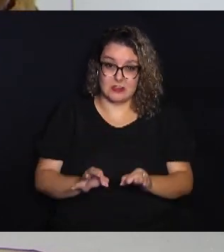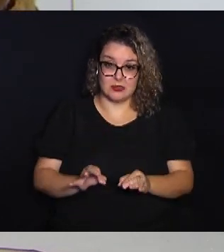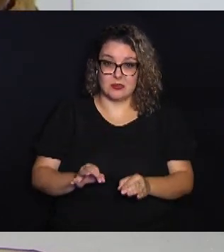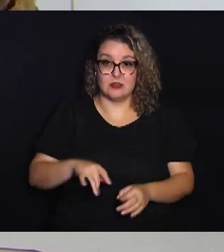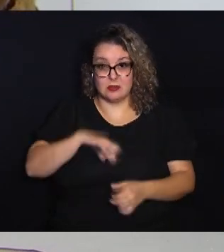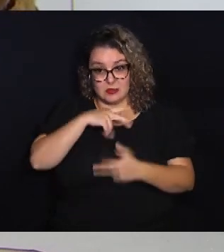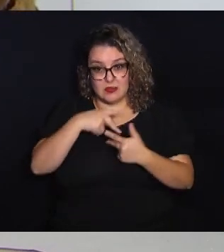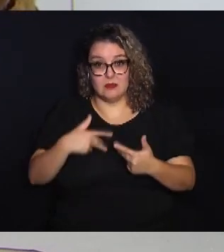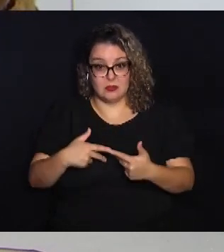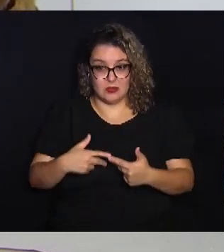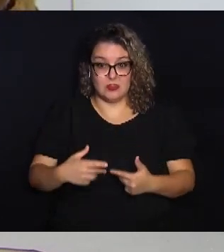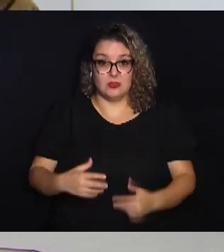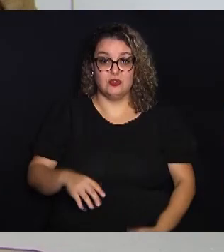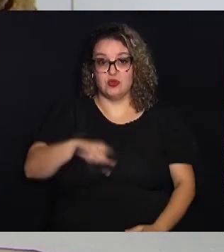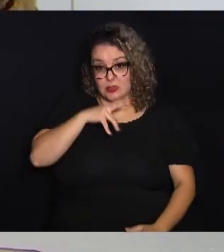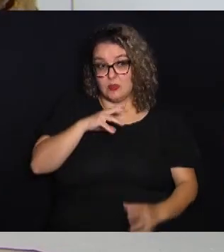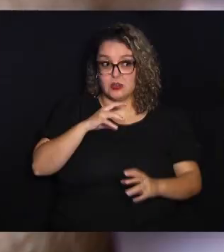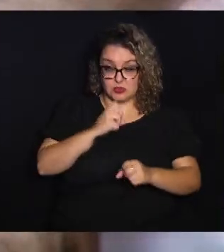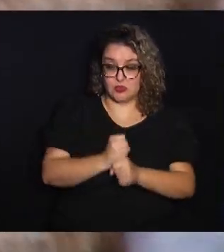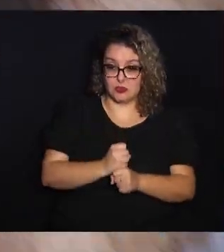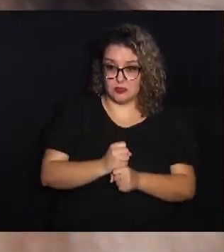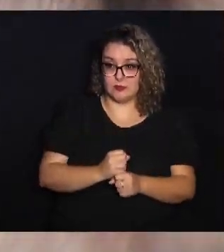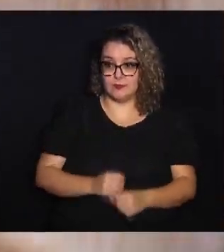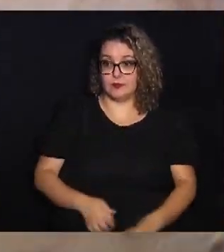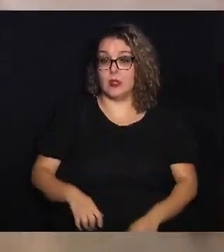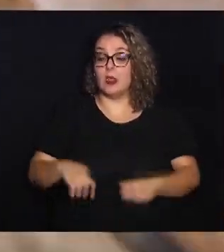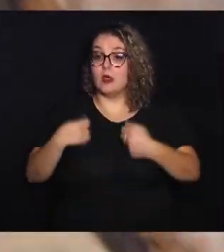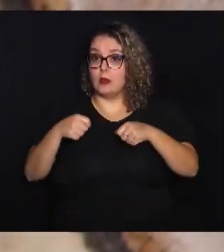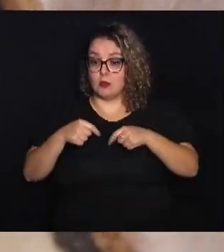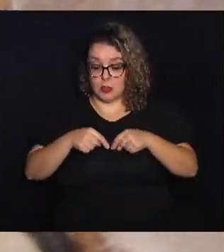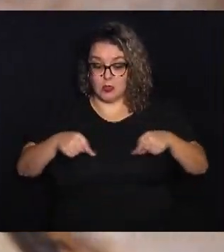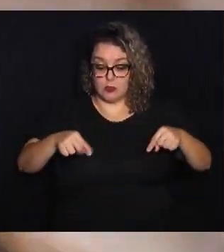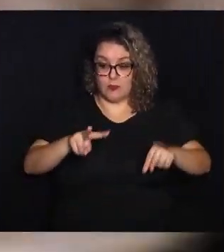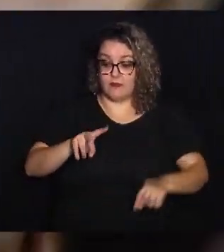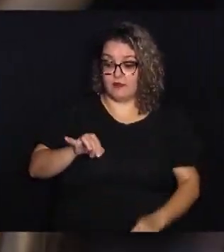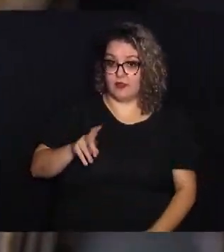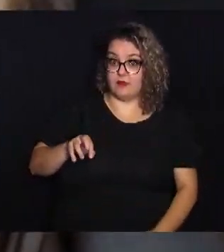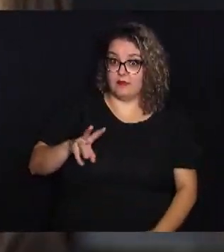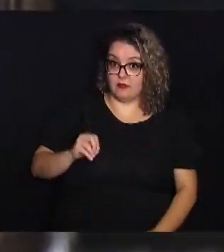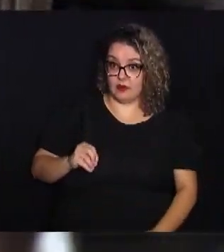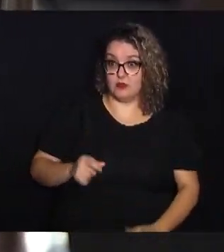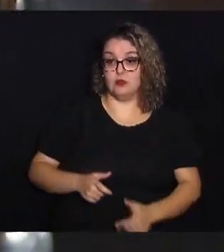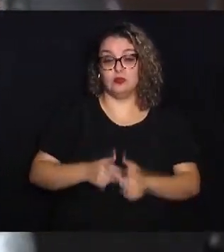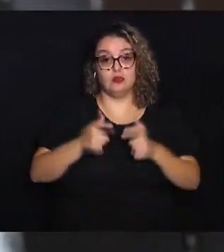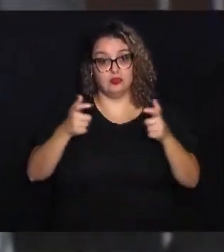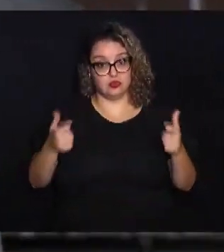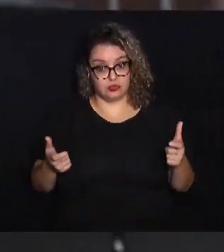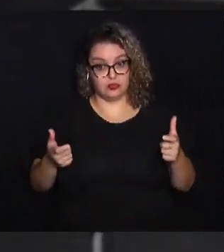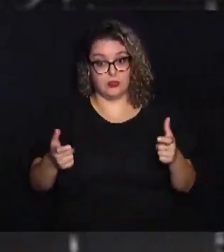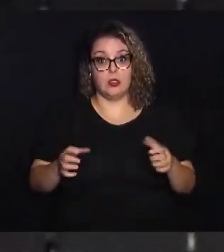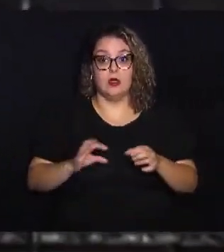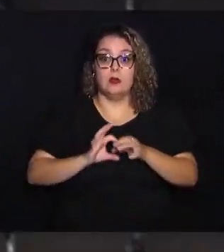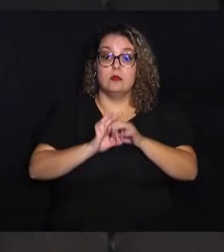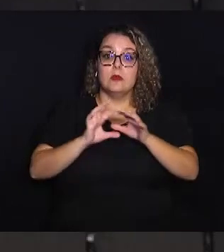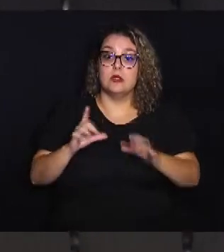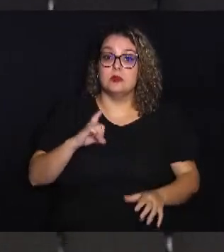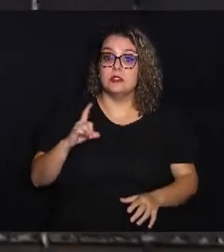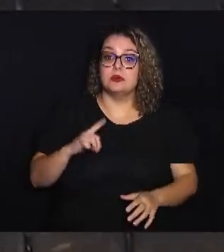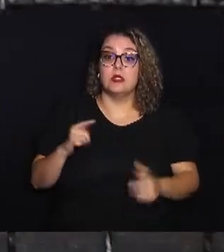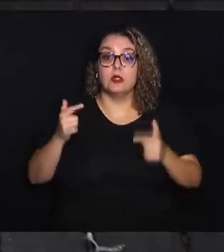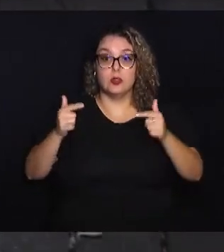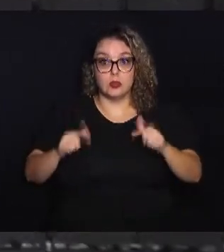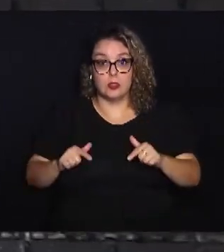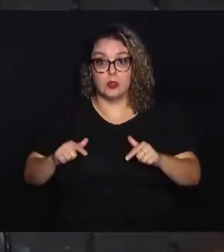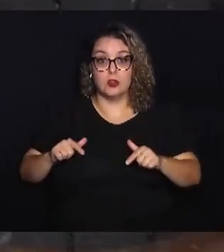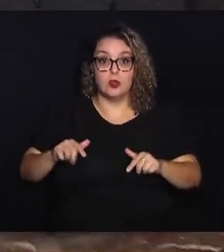animal com alimentações de animais inteiros. É preciso contar com um viveiro grande para acomodar a ave, permitindo que ela